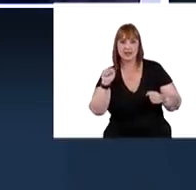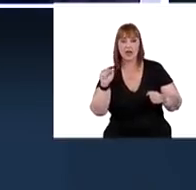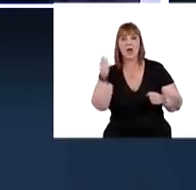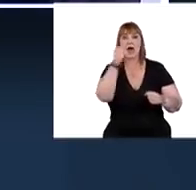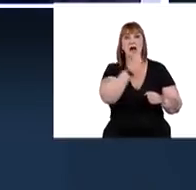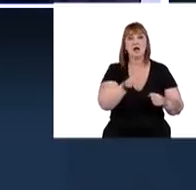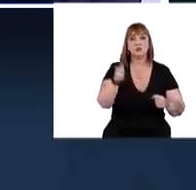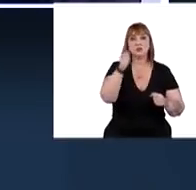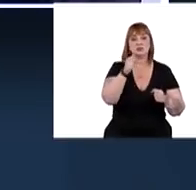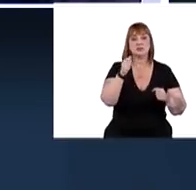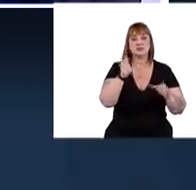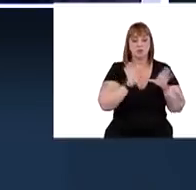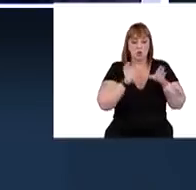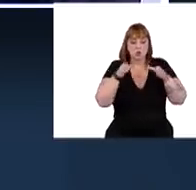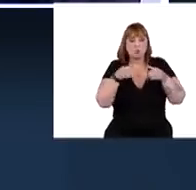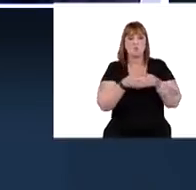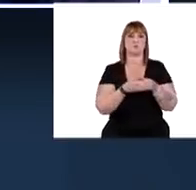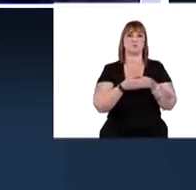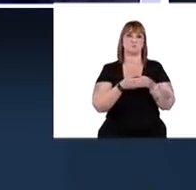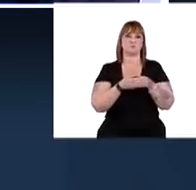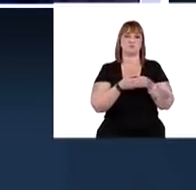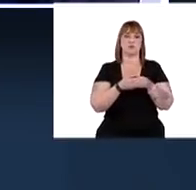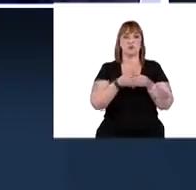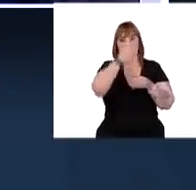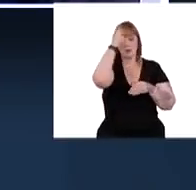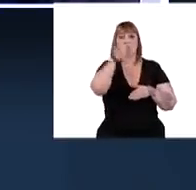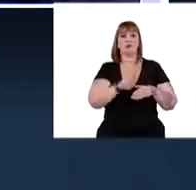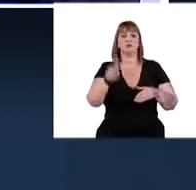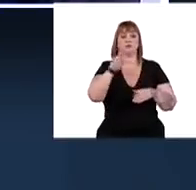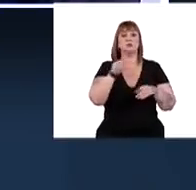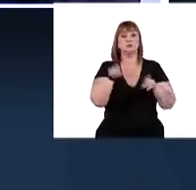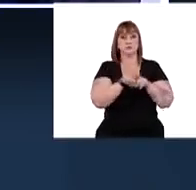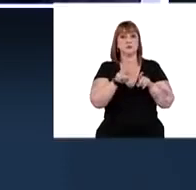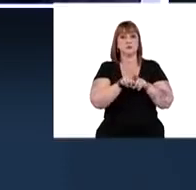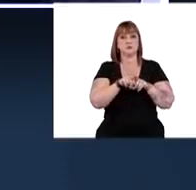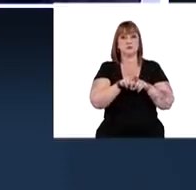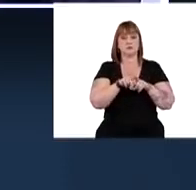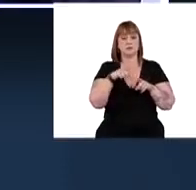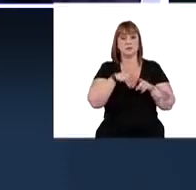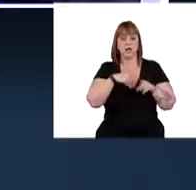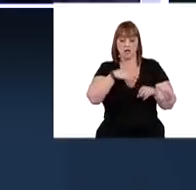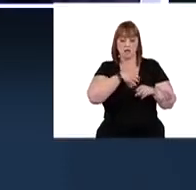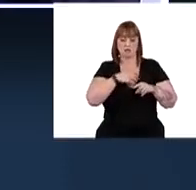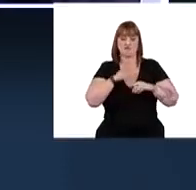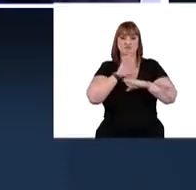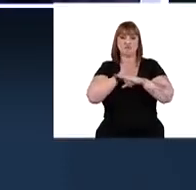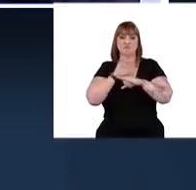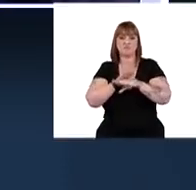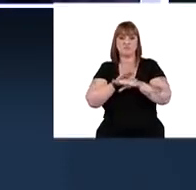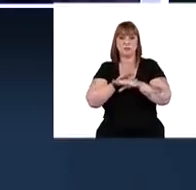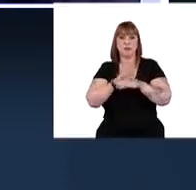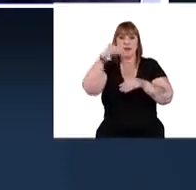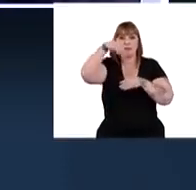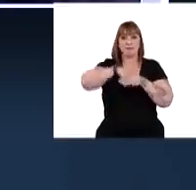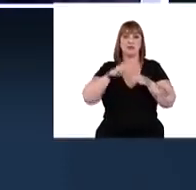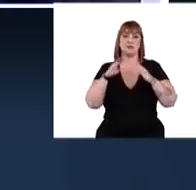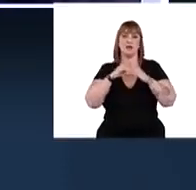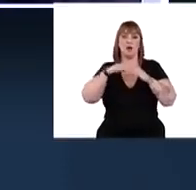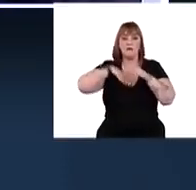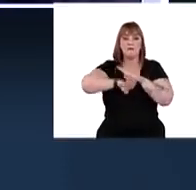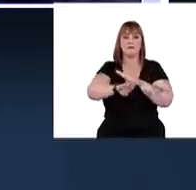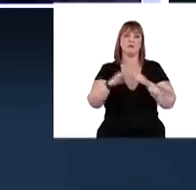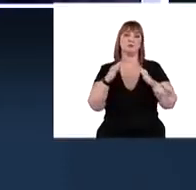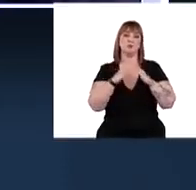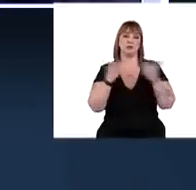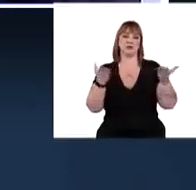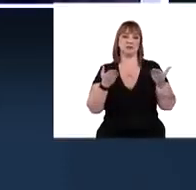associações comunitárias que as pessoas utilizam. Inclusive, tem gente que tem formas de beneficiar no fundo de quintal. Essas pessoas não têm o